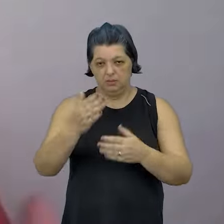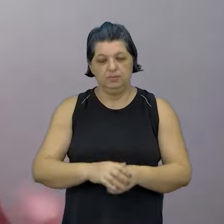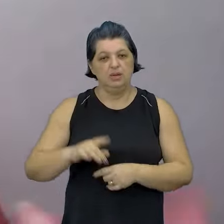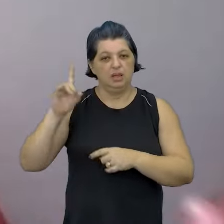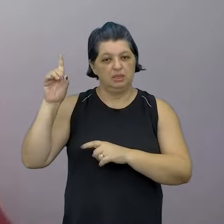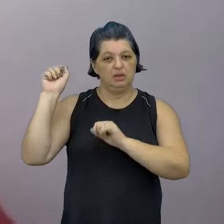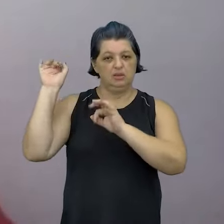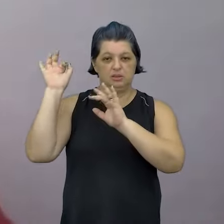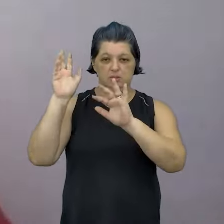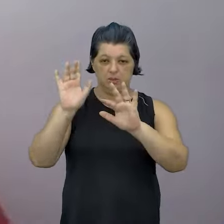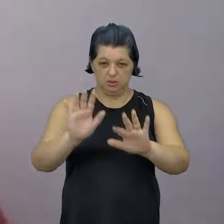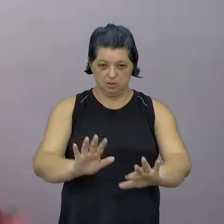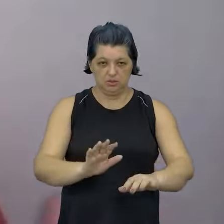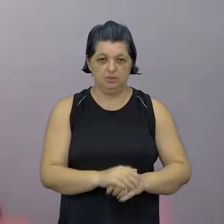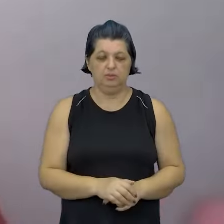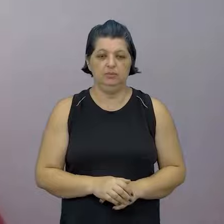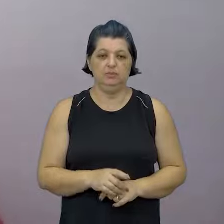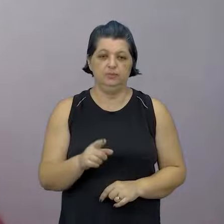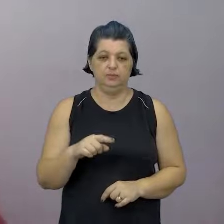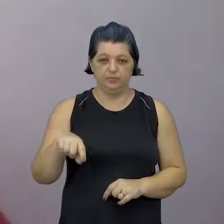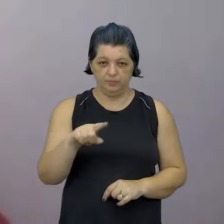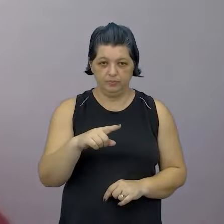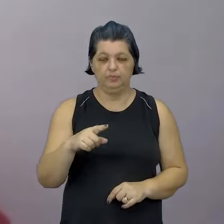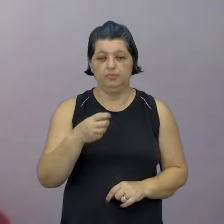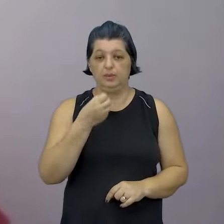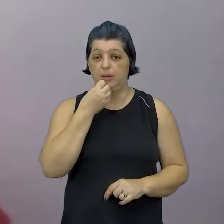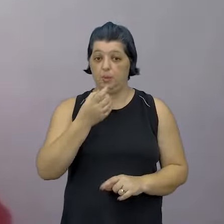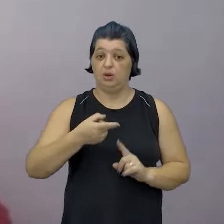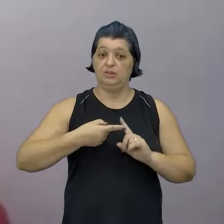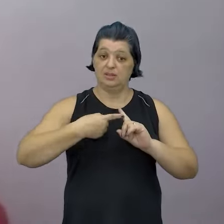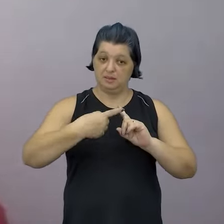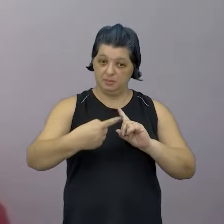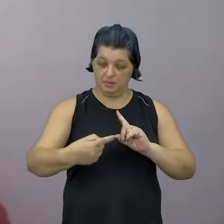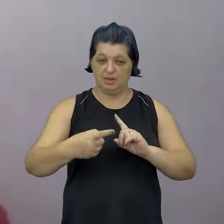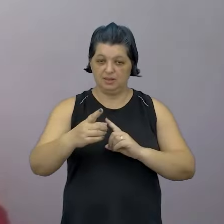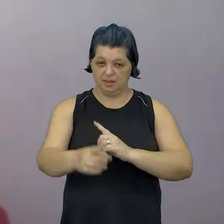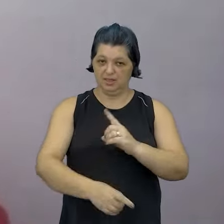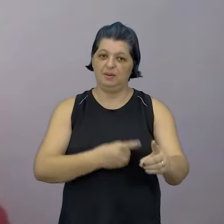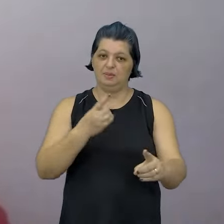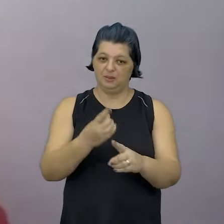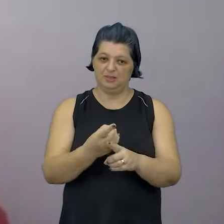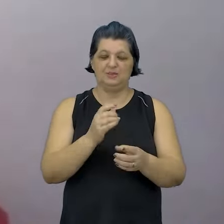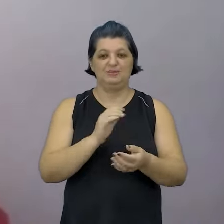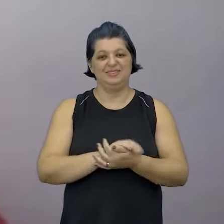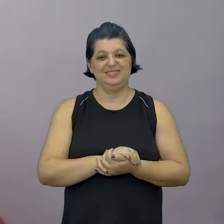abençoe a todos, que vocês tenham uma excelente semana e até a próxima.